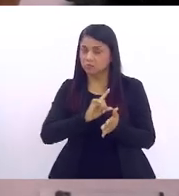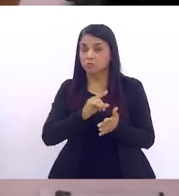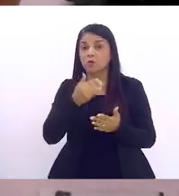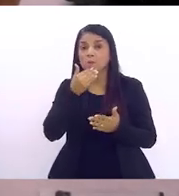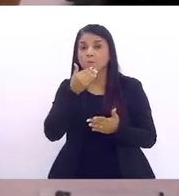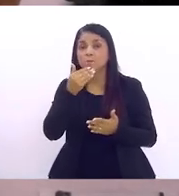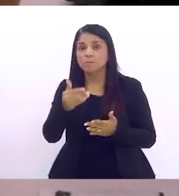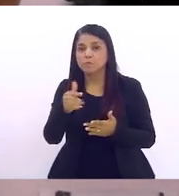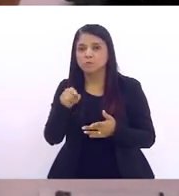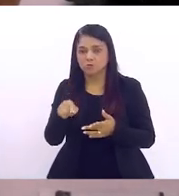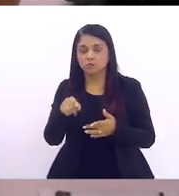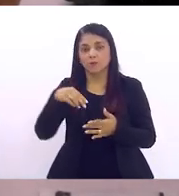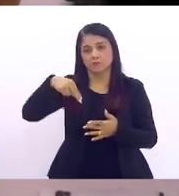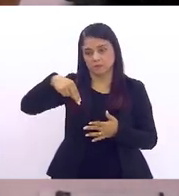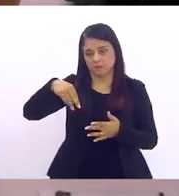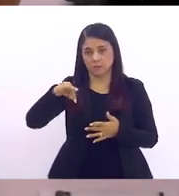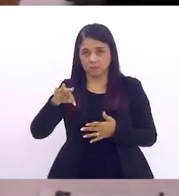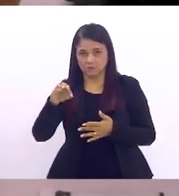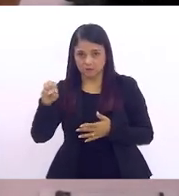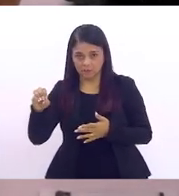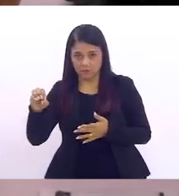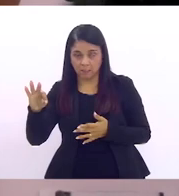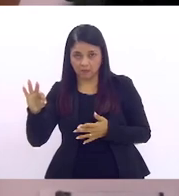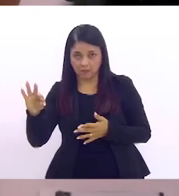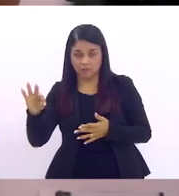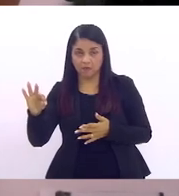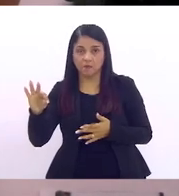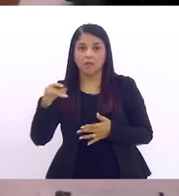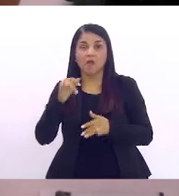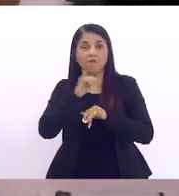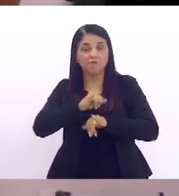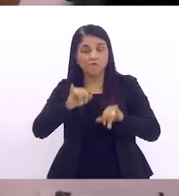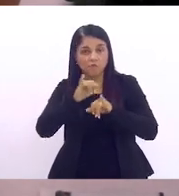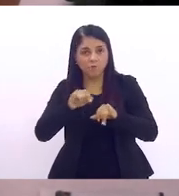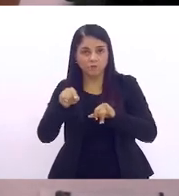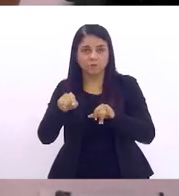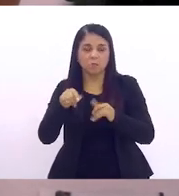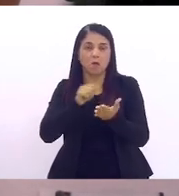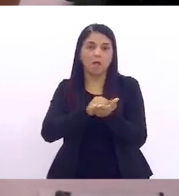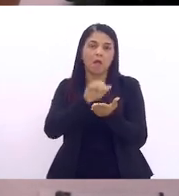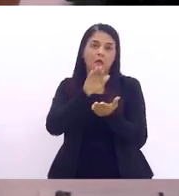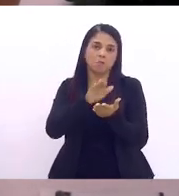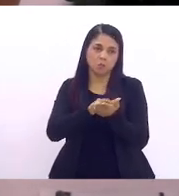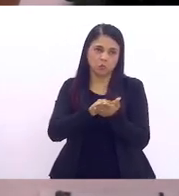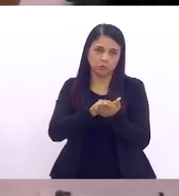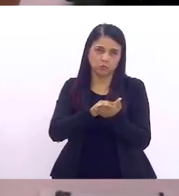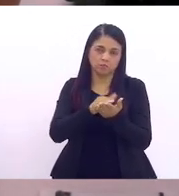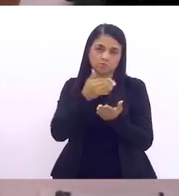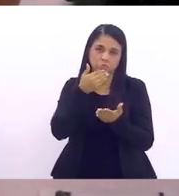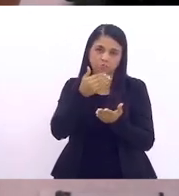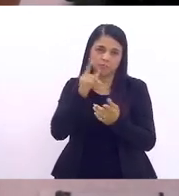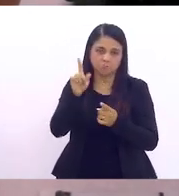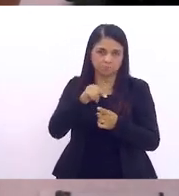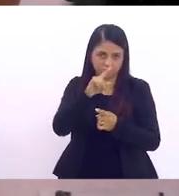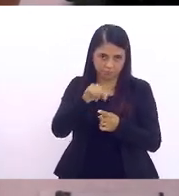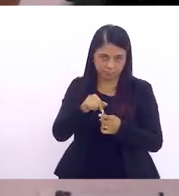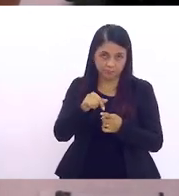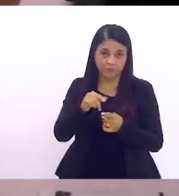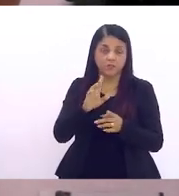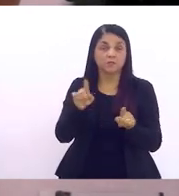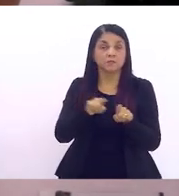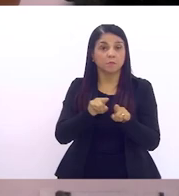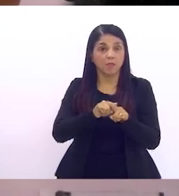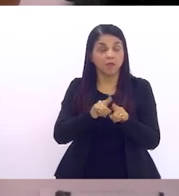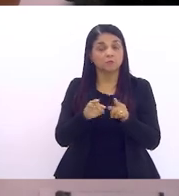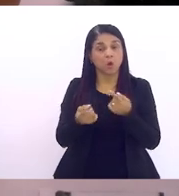solicitamos para ntt colocamos para ntt as informações e a multa e a gente solicita o cancelamento e nós já tivemos o